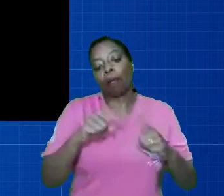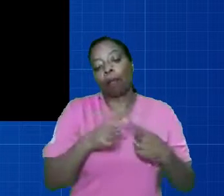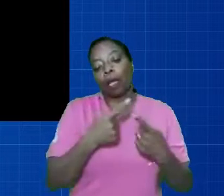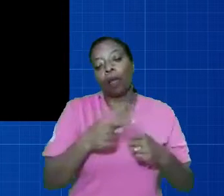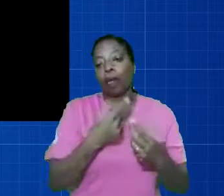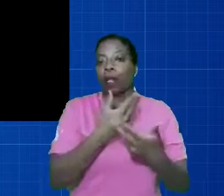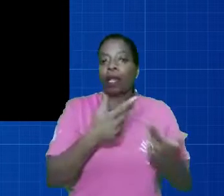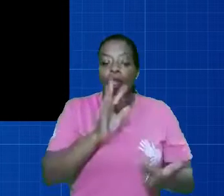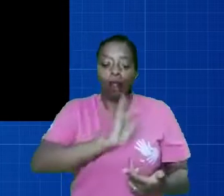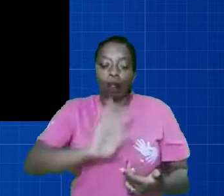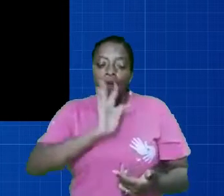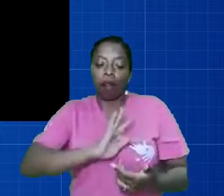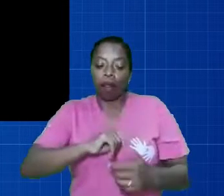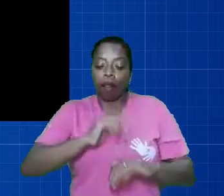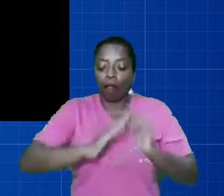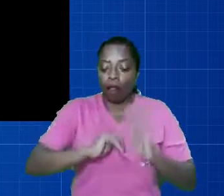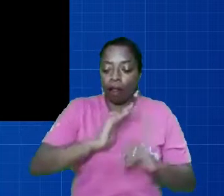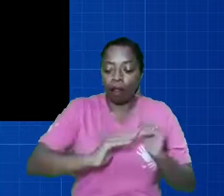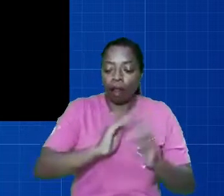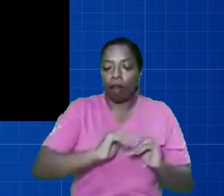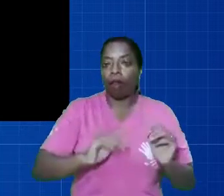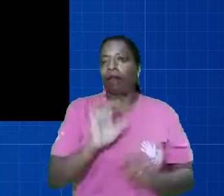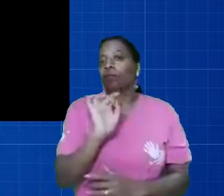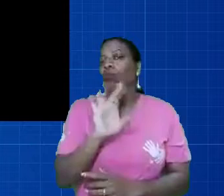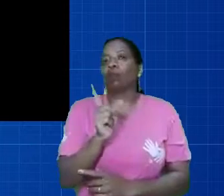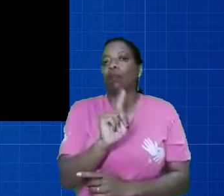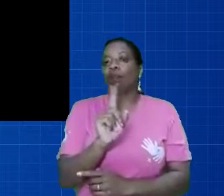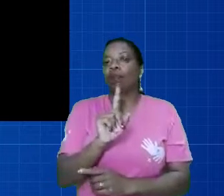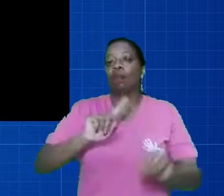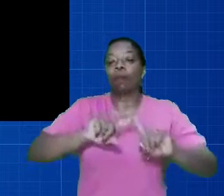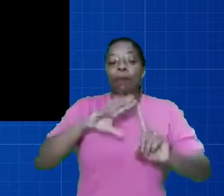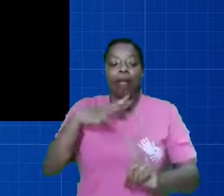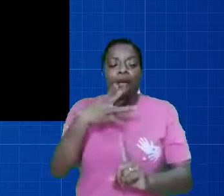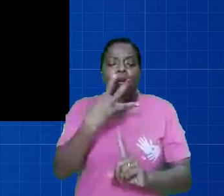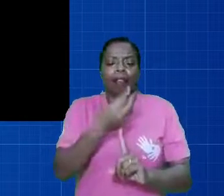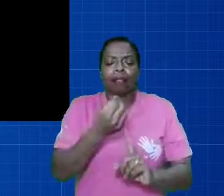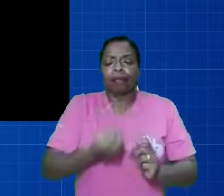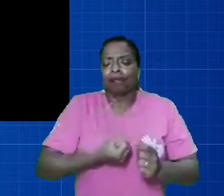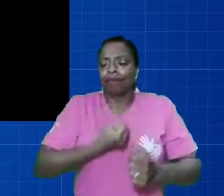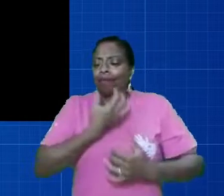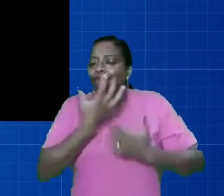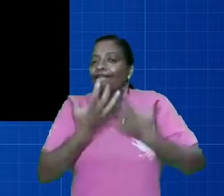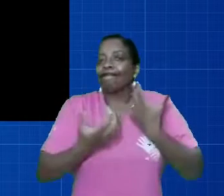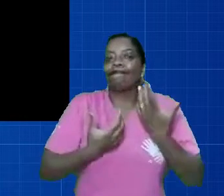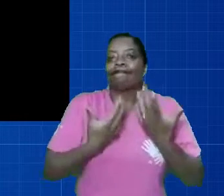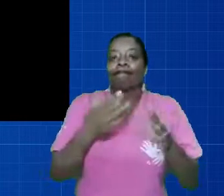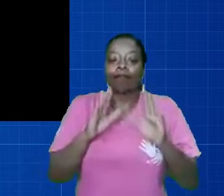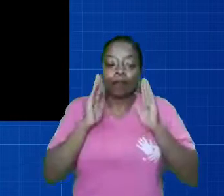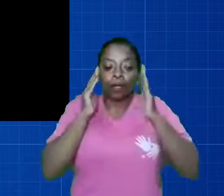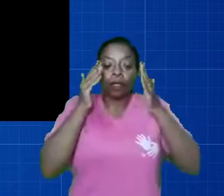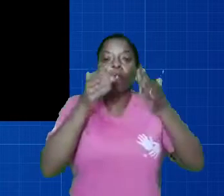né, essa questão da arte, ela tem que estar sempre muito central ali, para que não haja